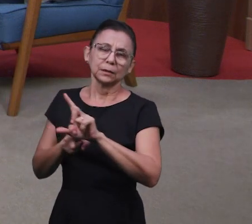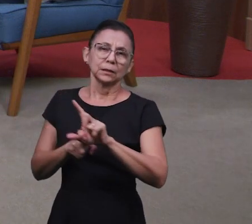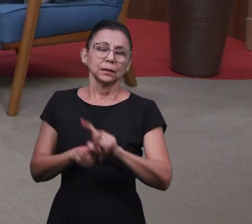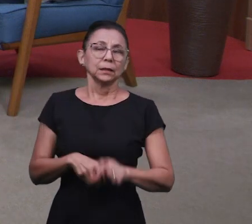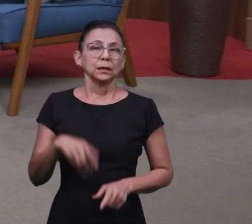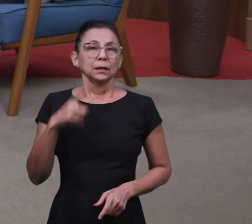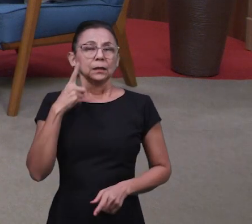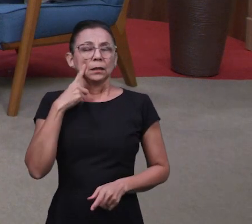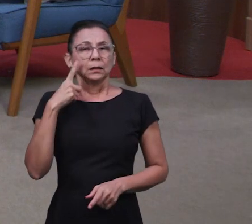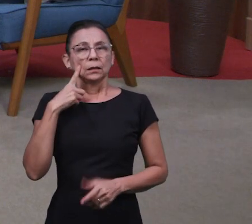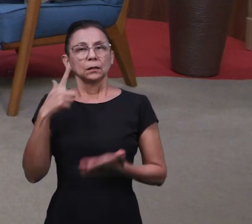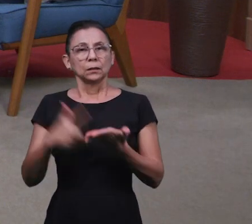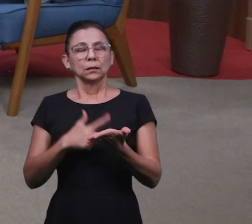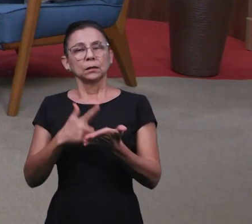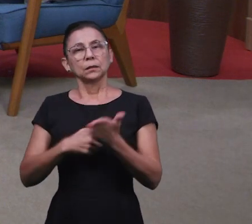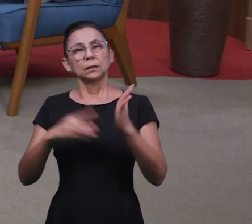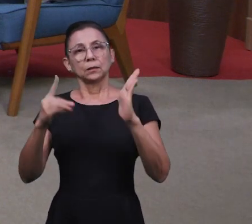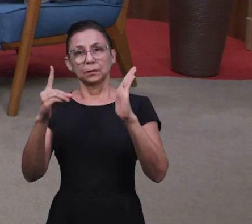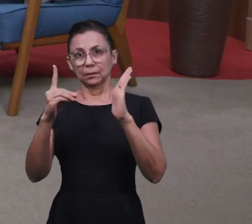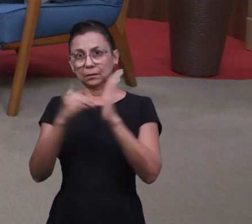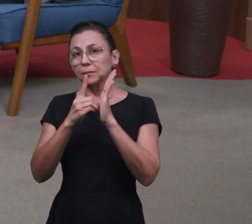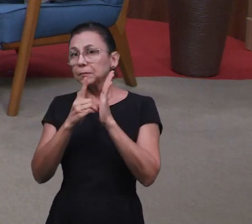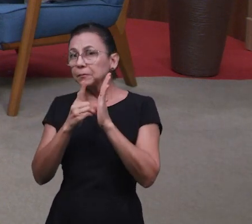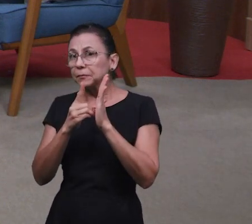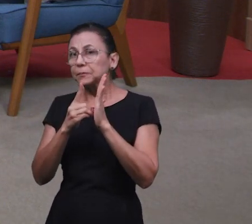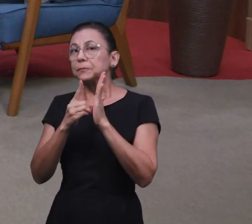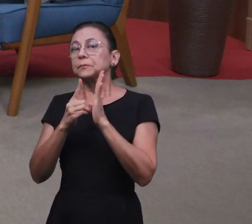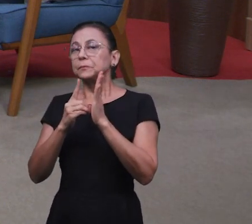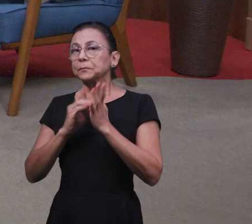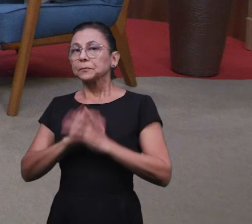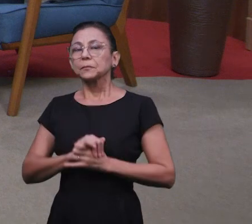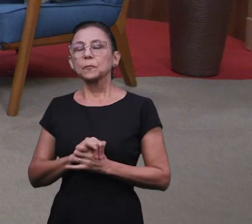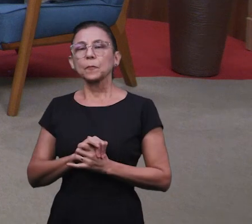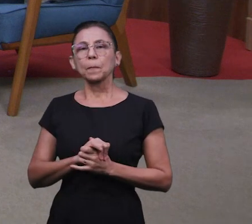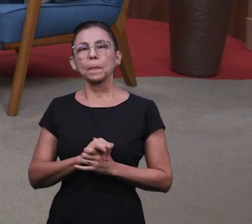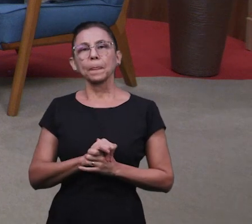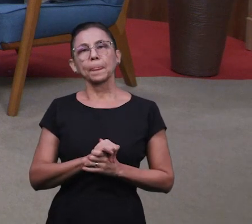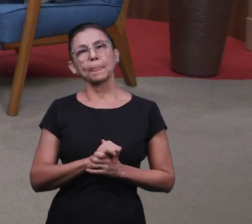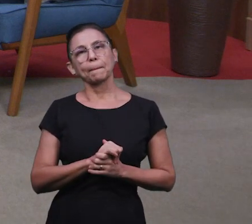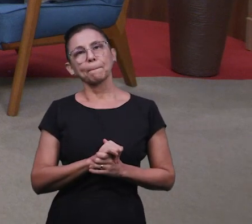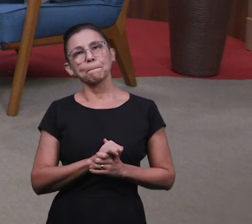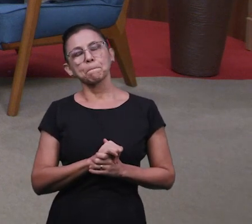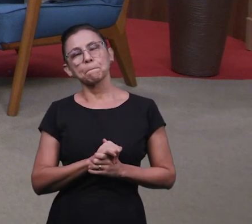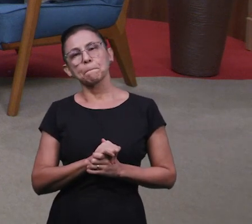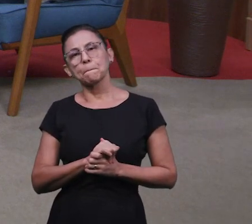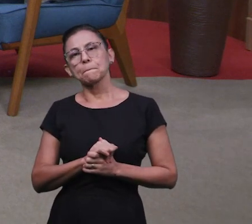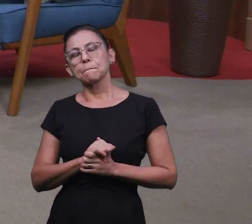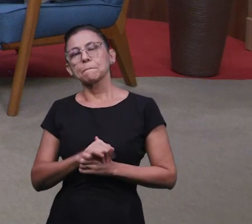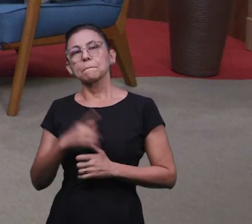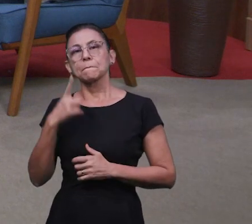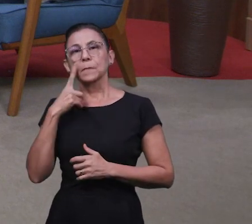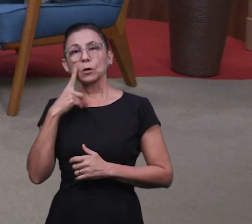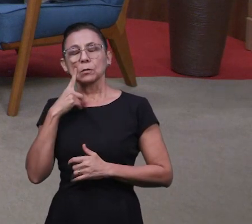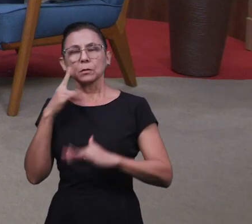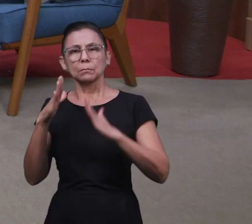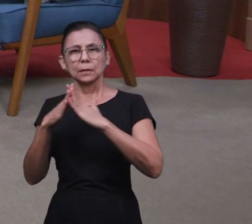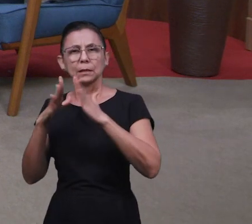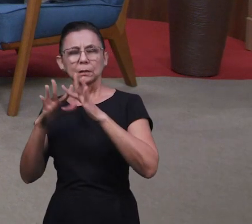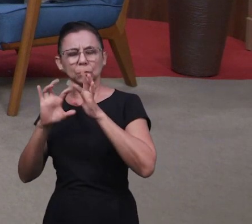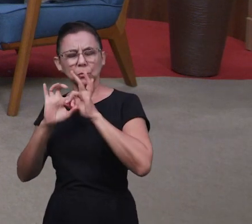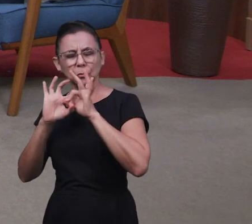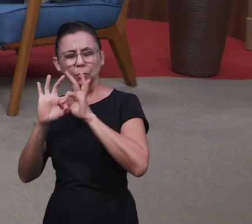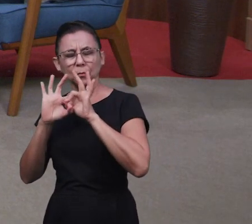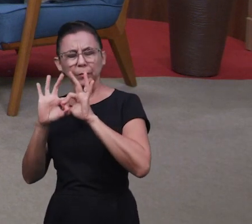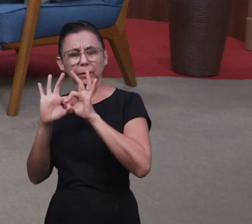em Deuteronômio toda a proteção a que a igreja entregue dos braços do